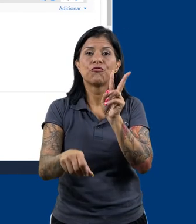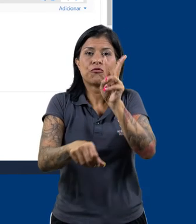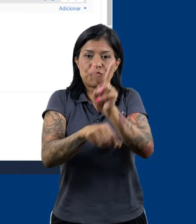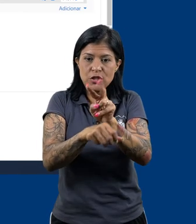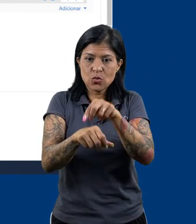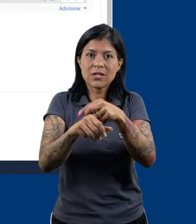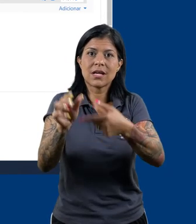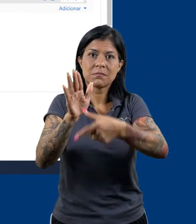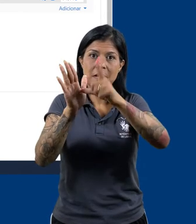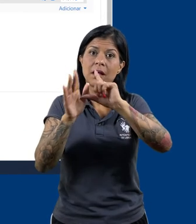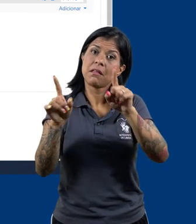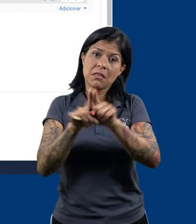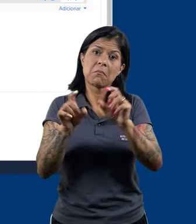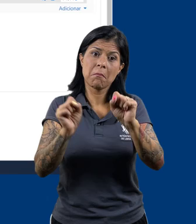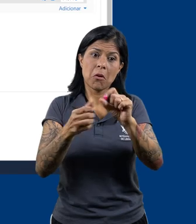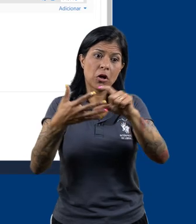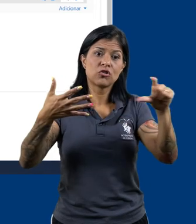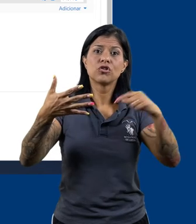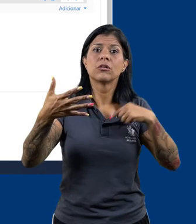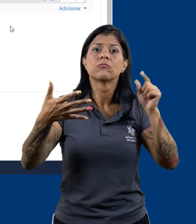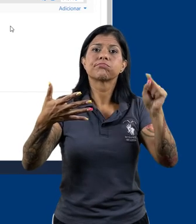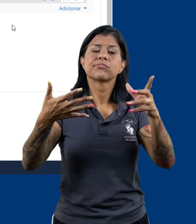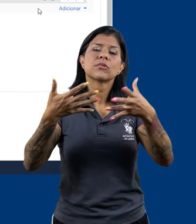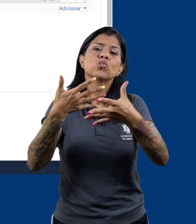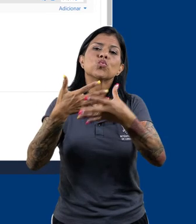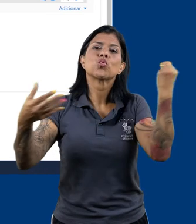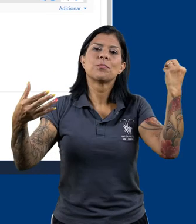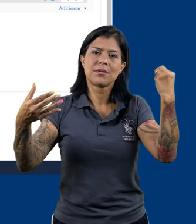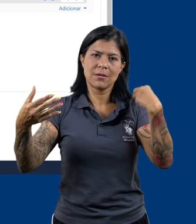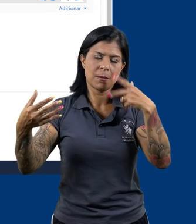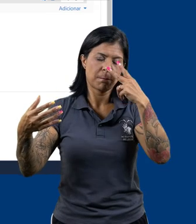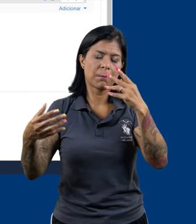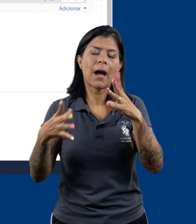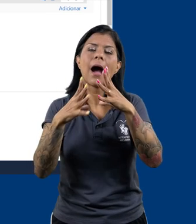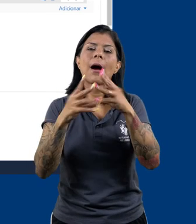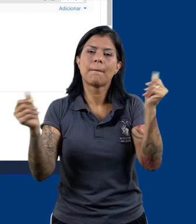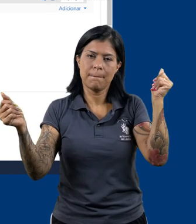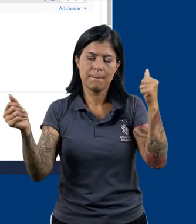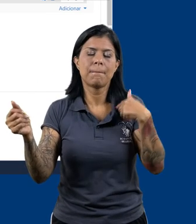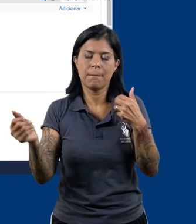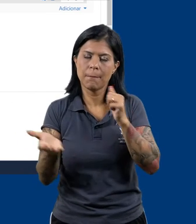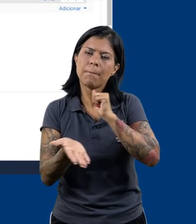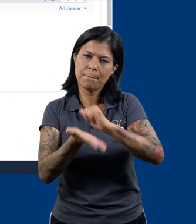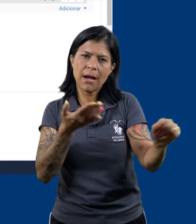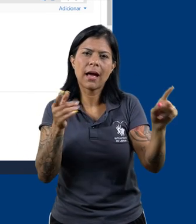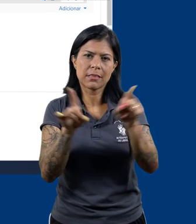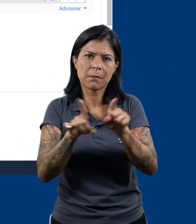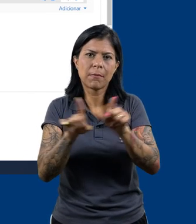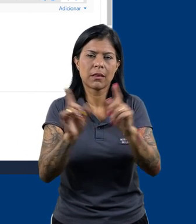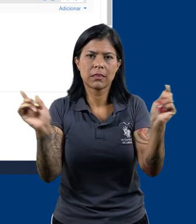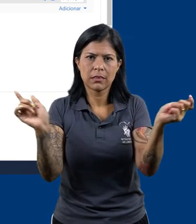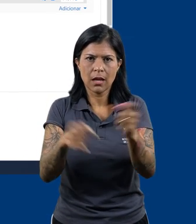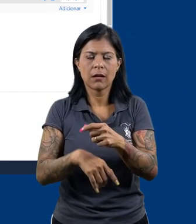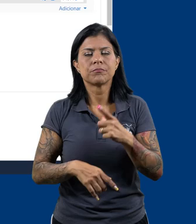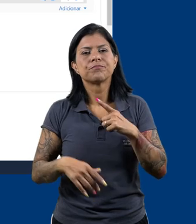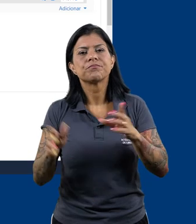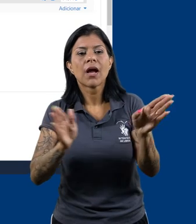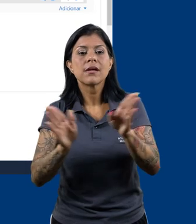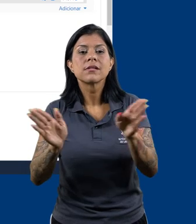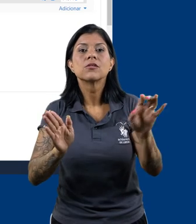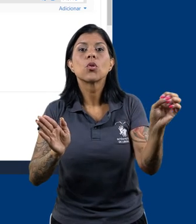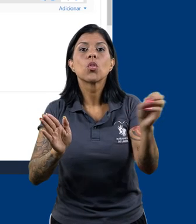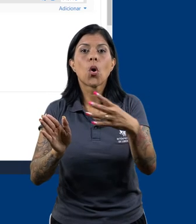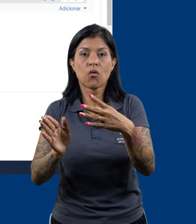da questão e o botão Excluir questão. Clicando sobre o botão Visualização prévia da questão,